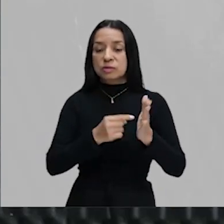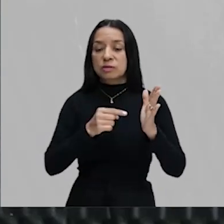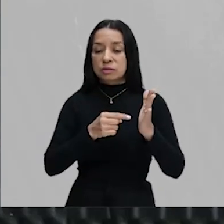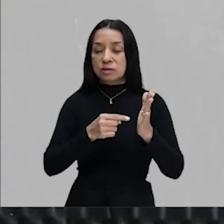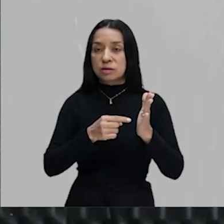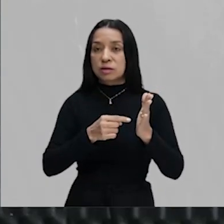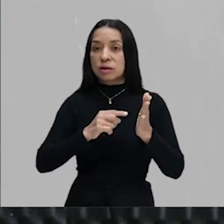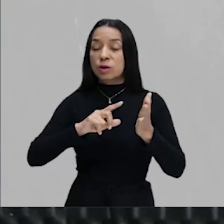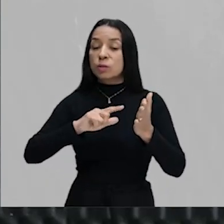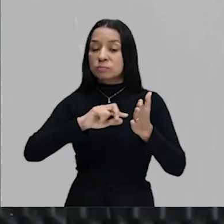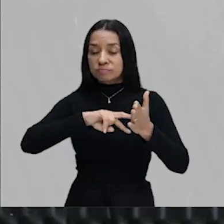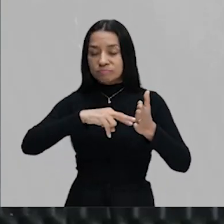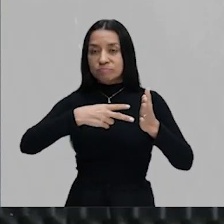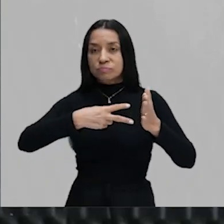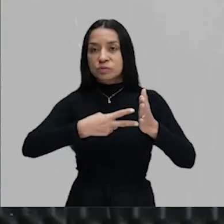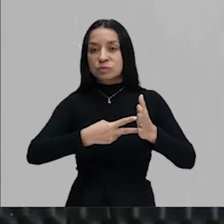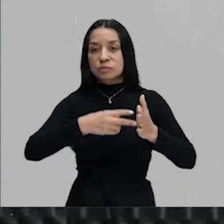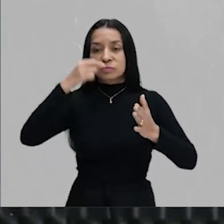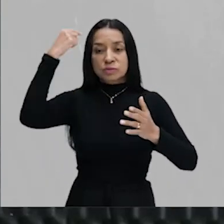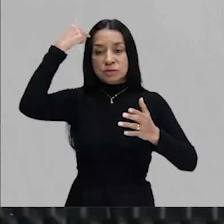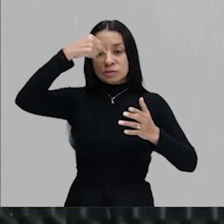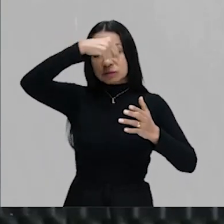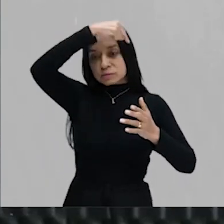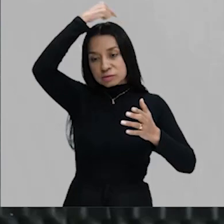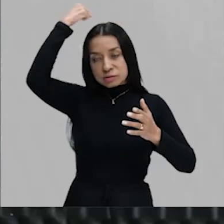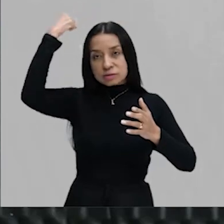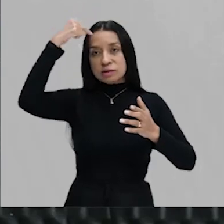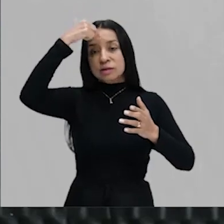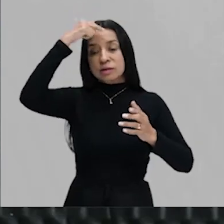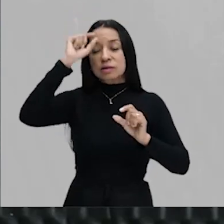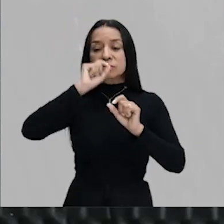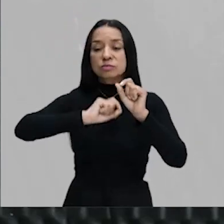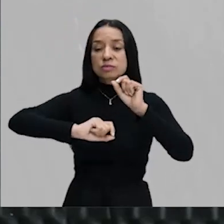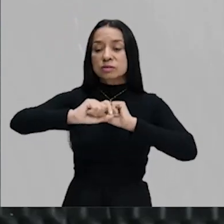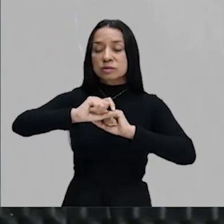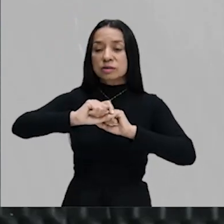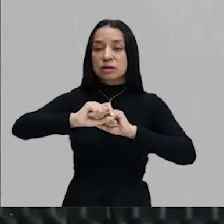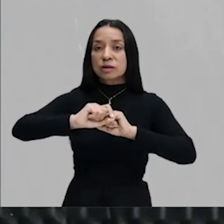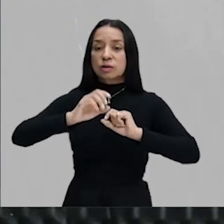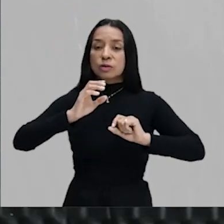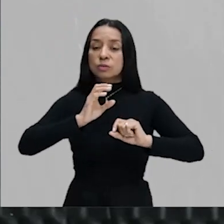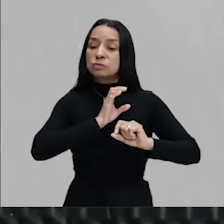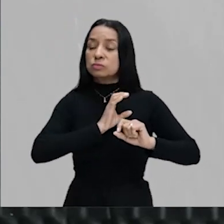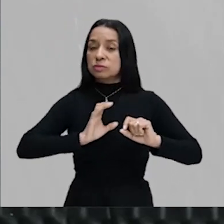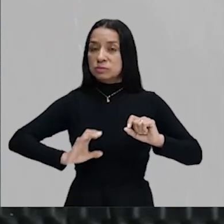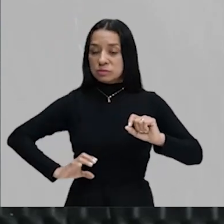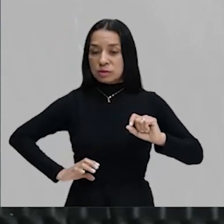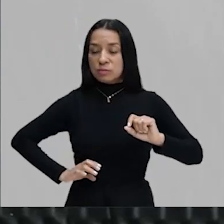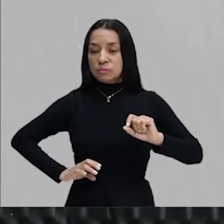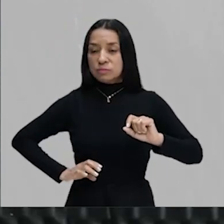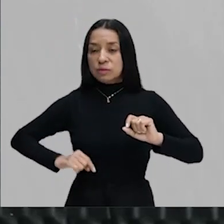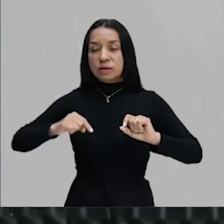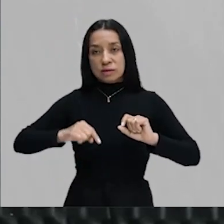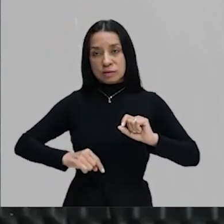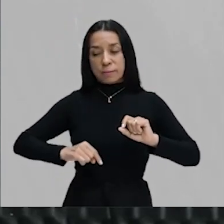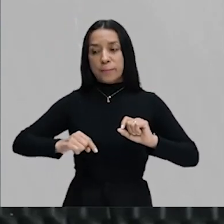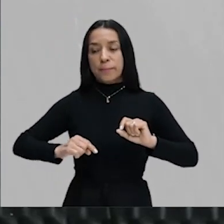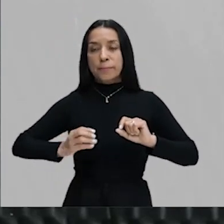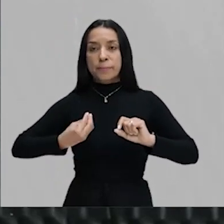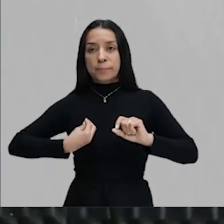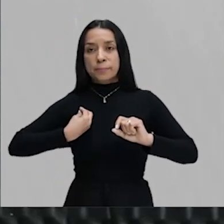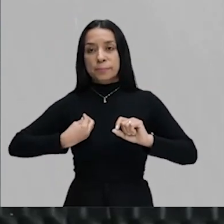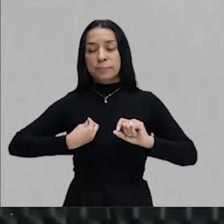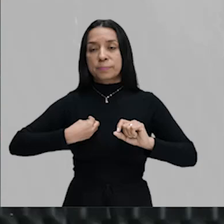dos cristãos. Então, uma história muito presente na sociedade brasileira, principalmente por herdar